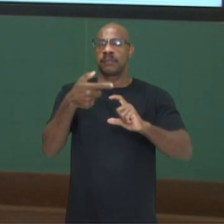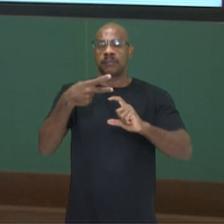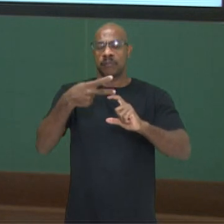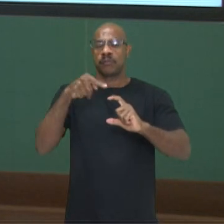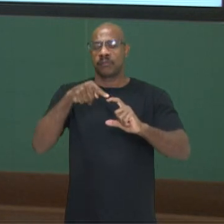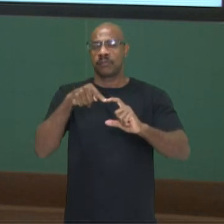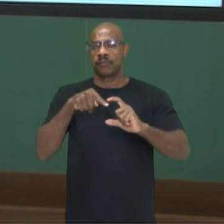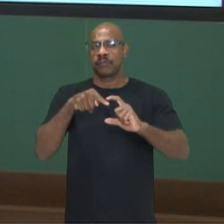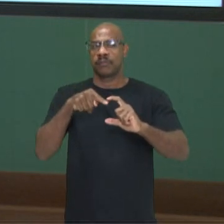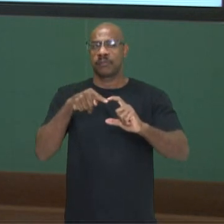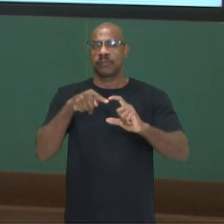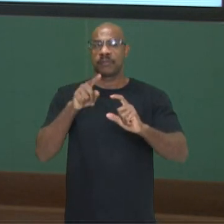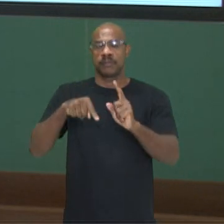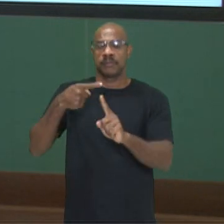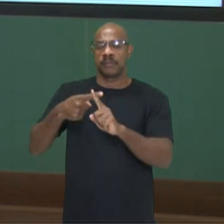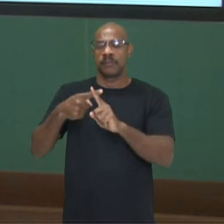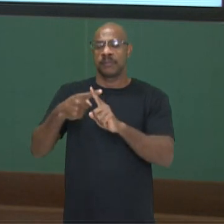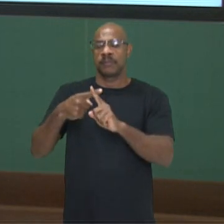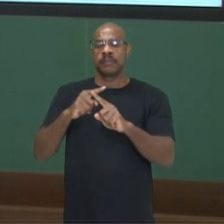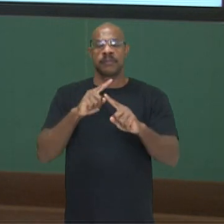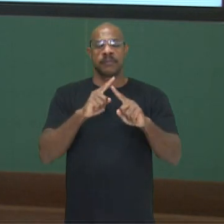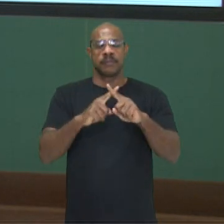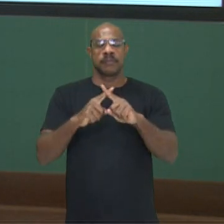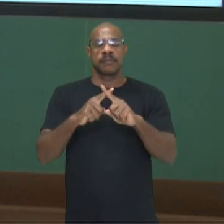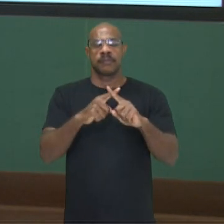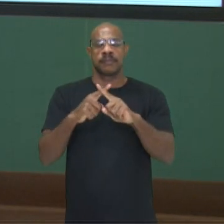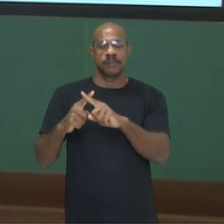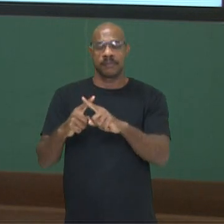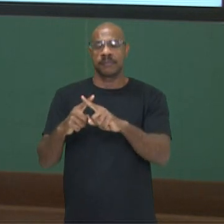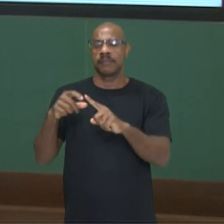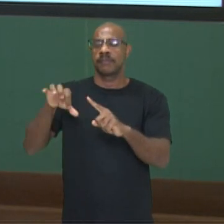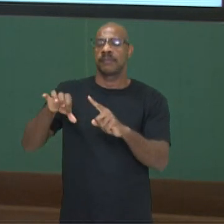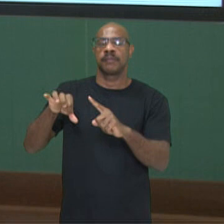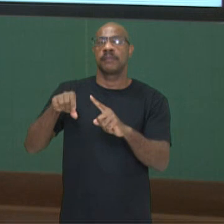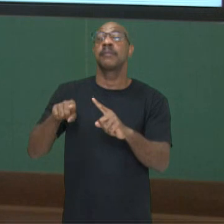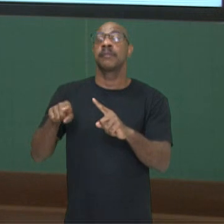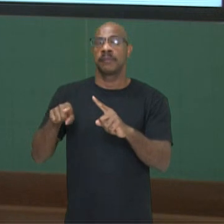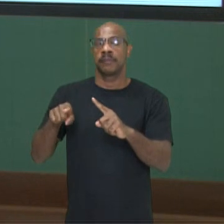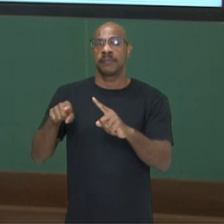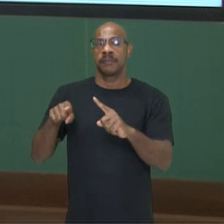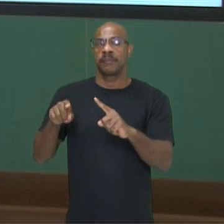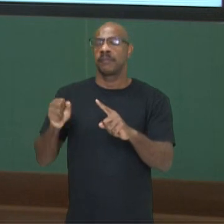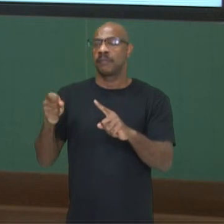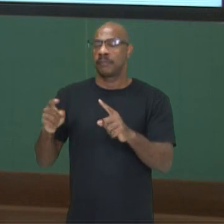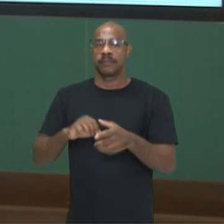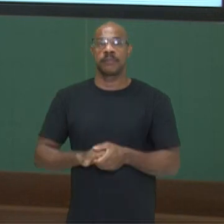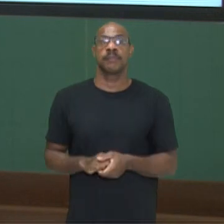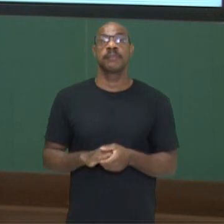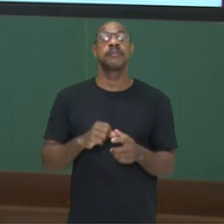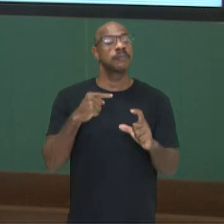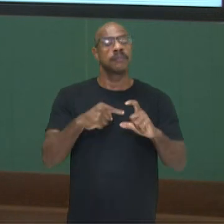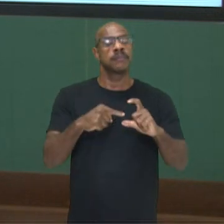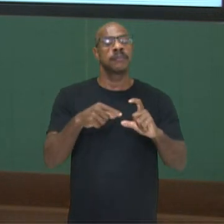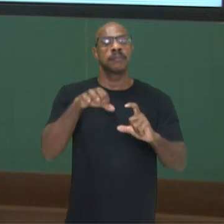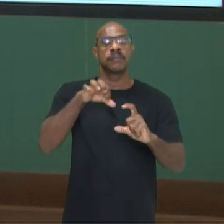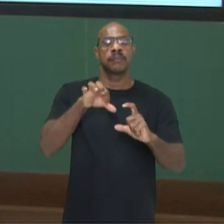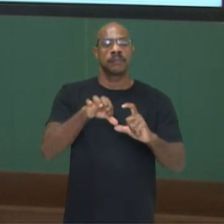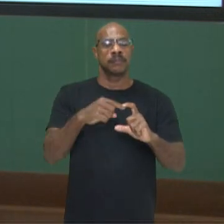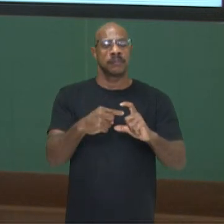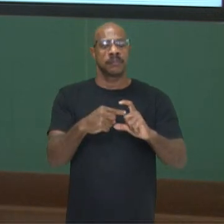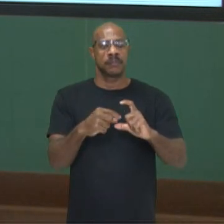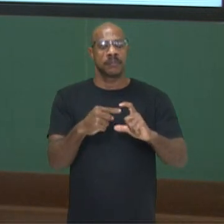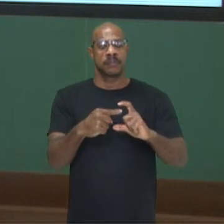mais 9 ao quadrado, mais 9 vezes mais 9, mais 81. E se fizermos menos 9